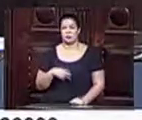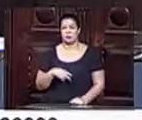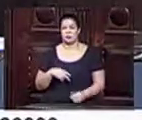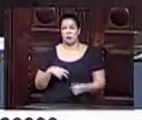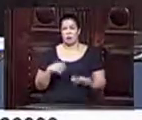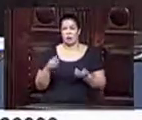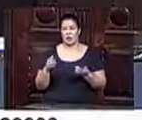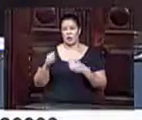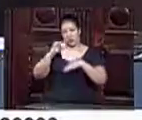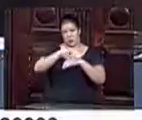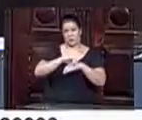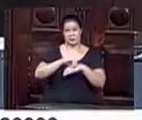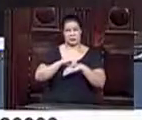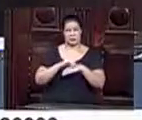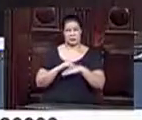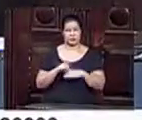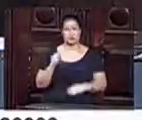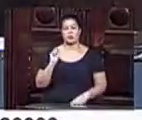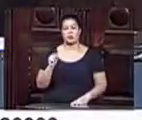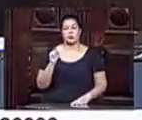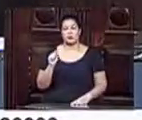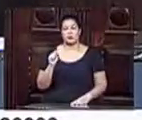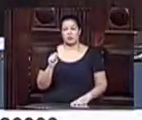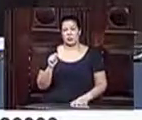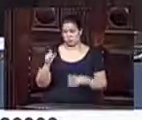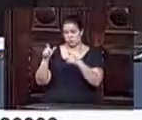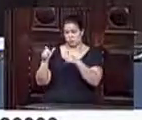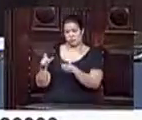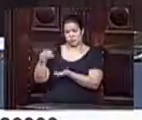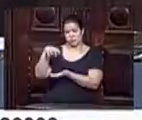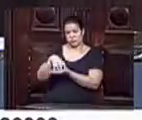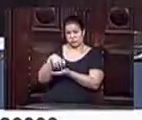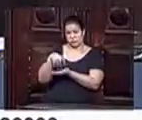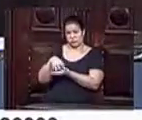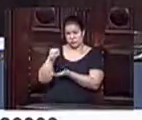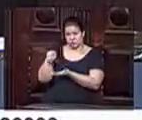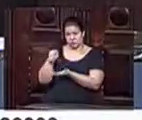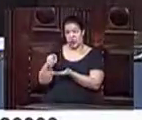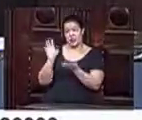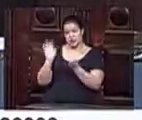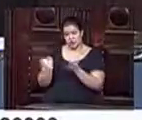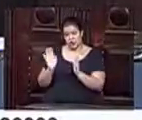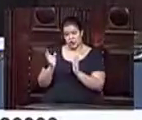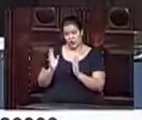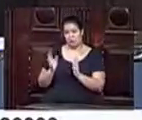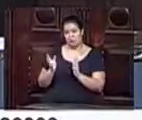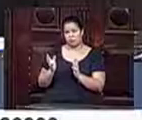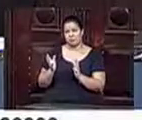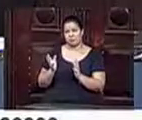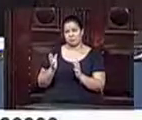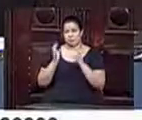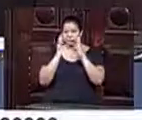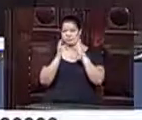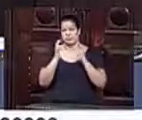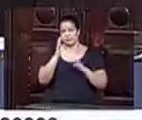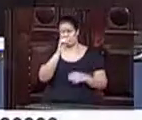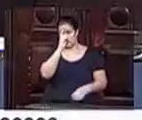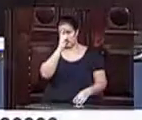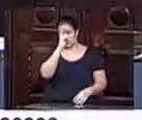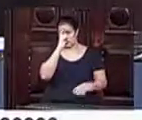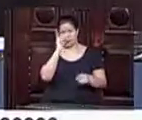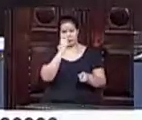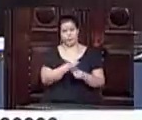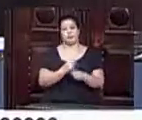que elas possam não só receber os pacientes que já têm diagnóstico, mas que elas